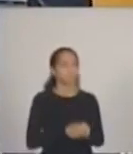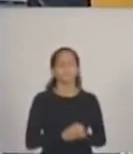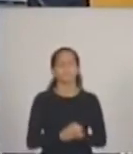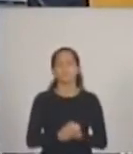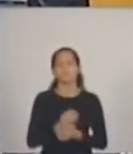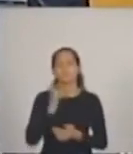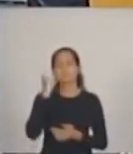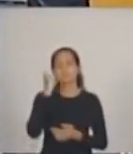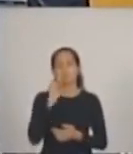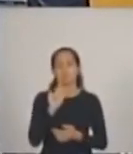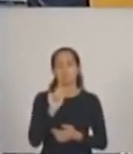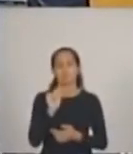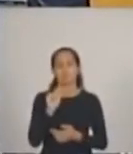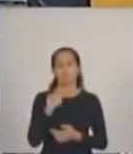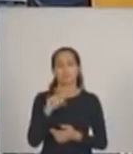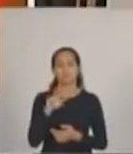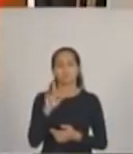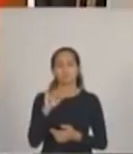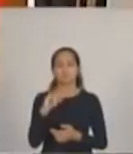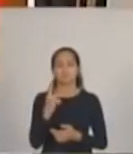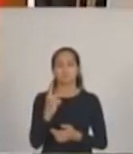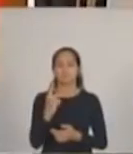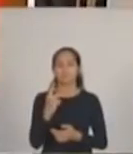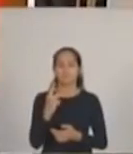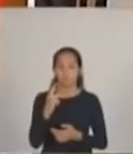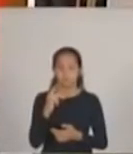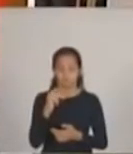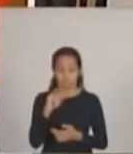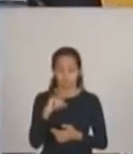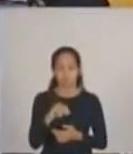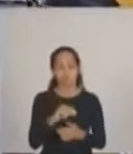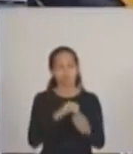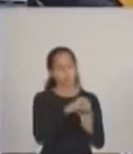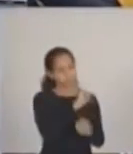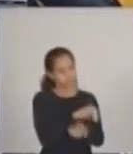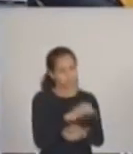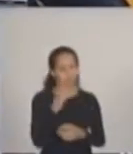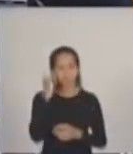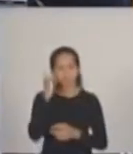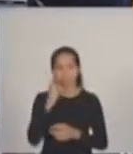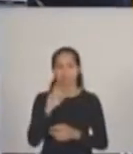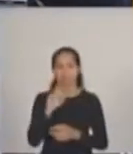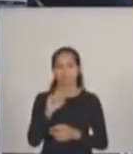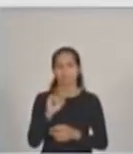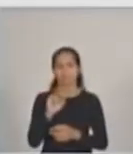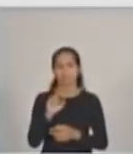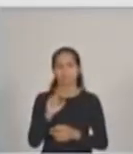Deputado Gandini. Sim. Deputada Irine Lopes.